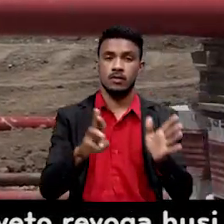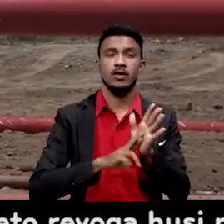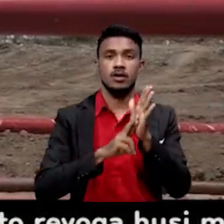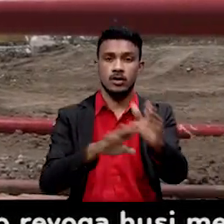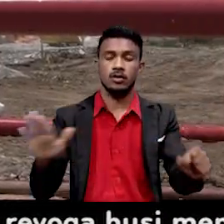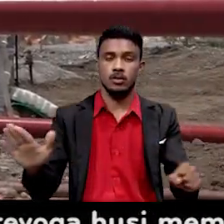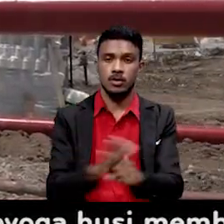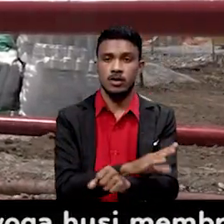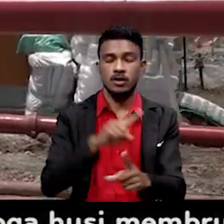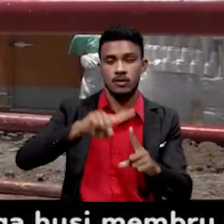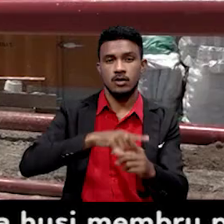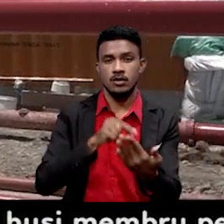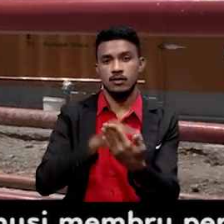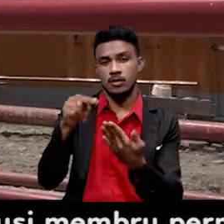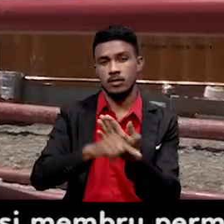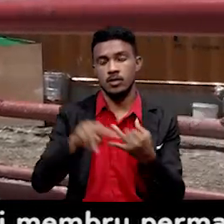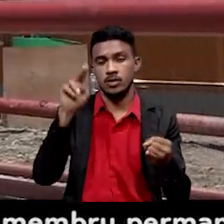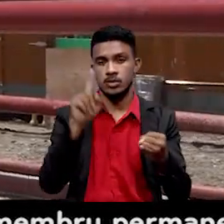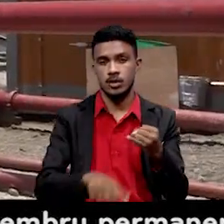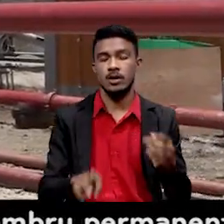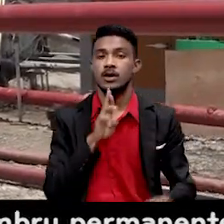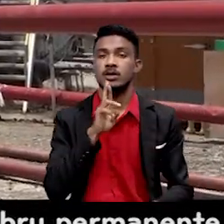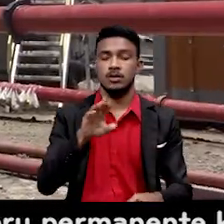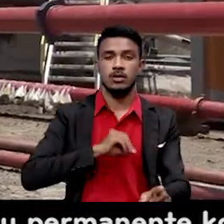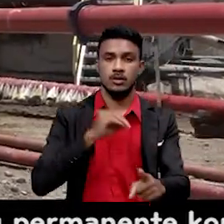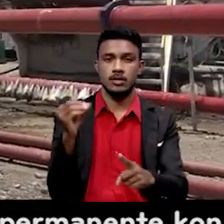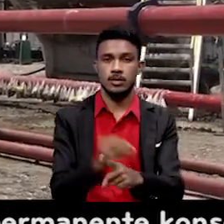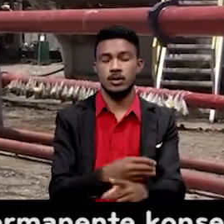e a fula novembro ICUS, onde responde ao objetivo na definição.